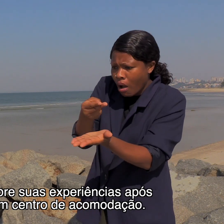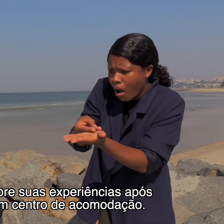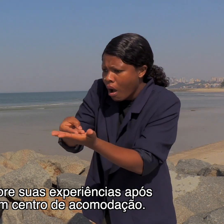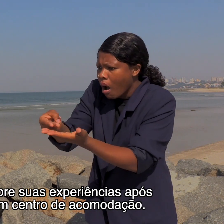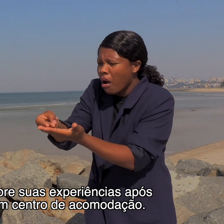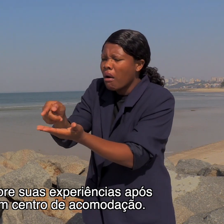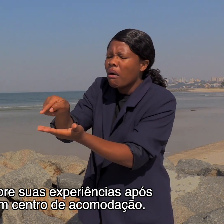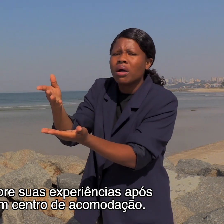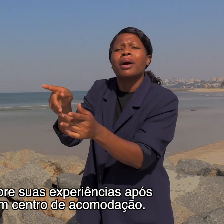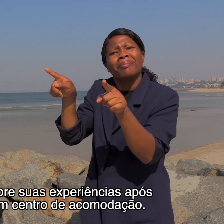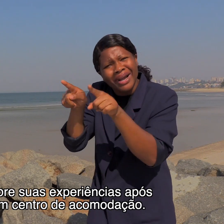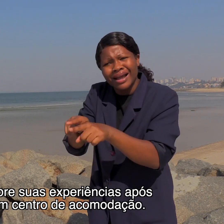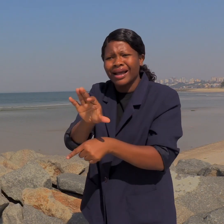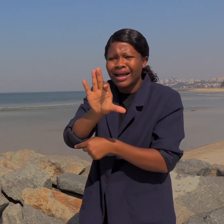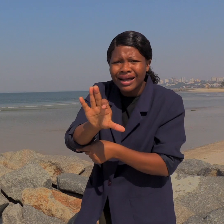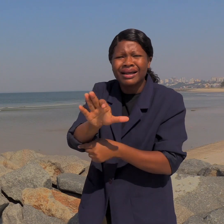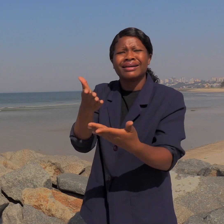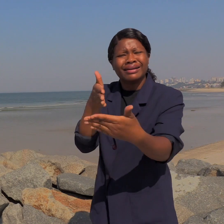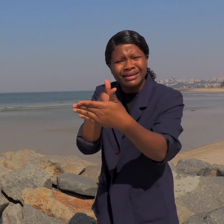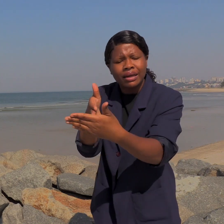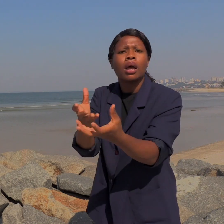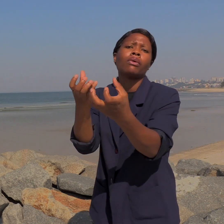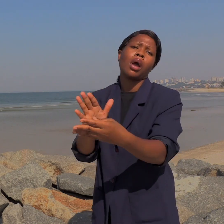de acomodação.